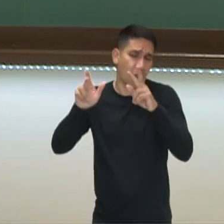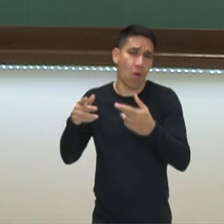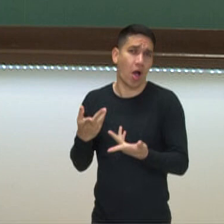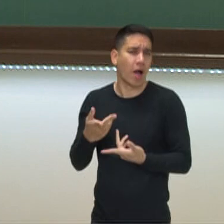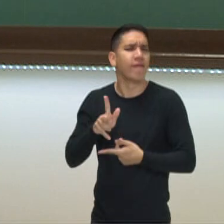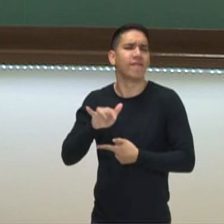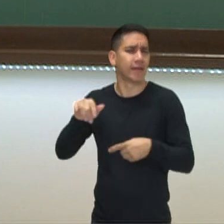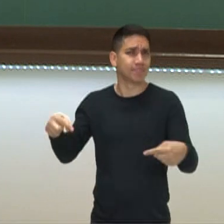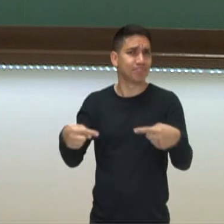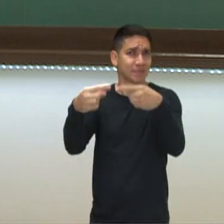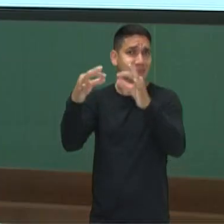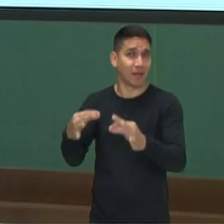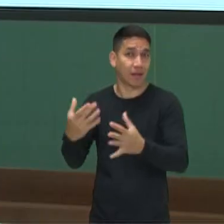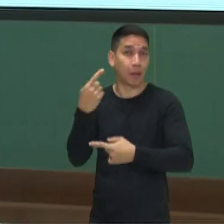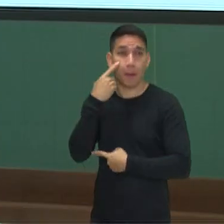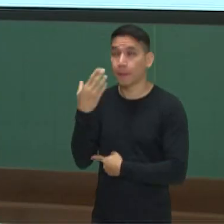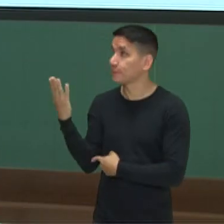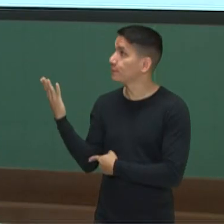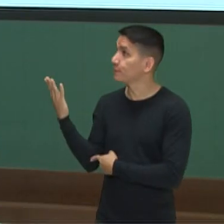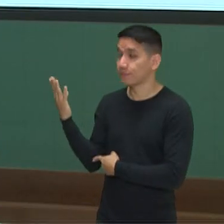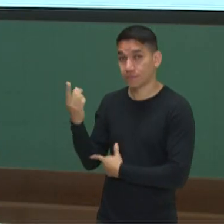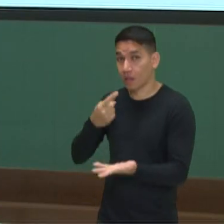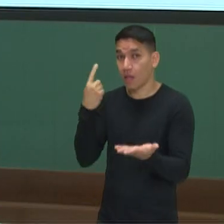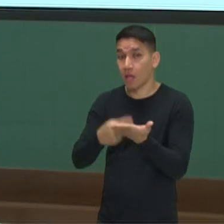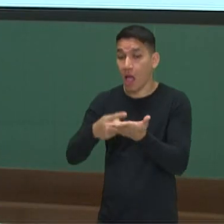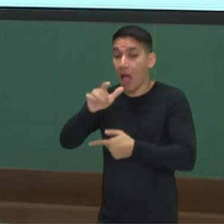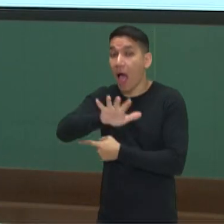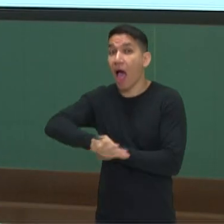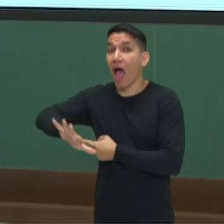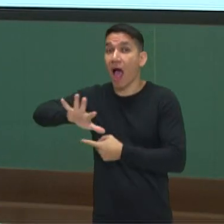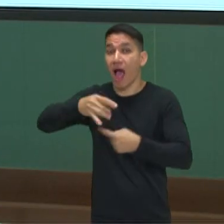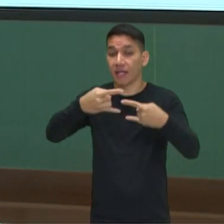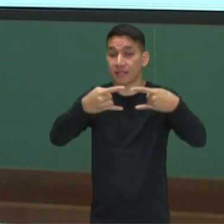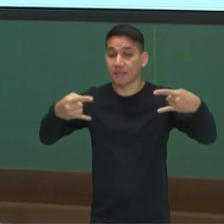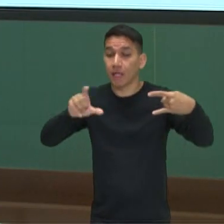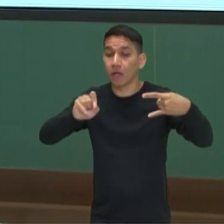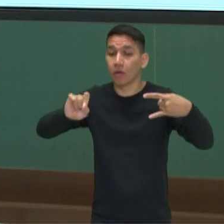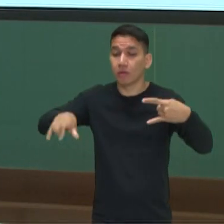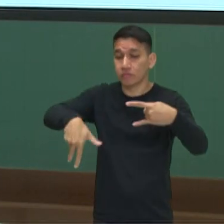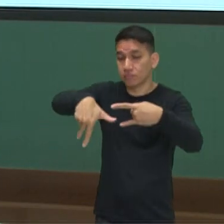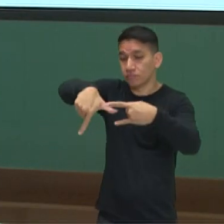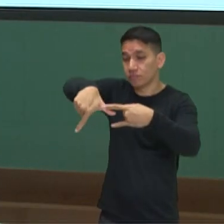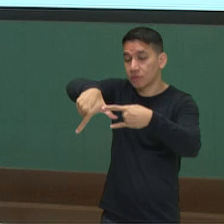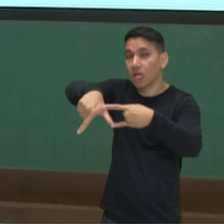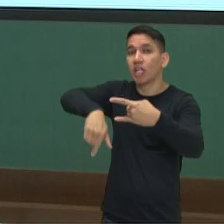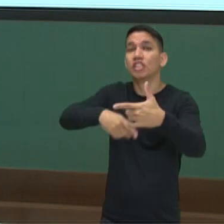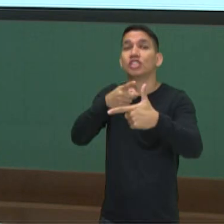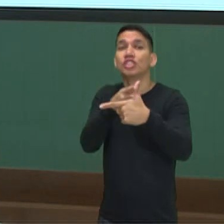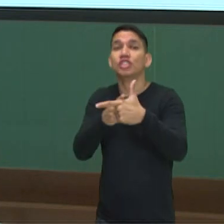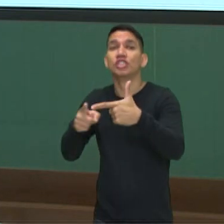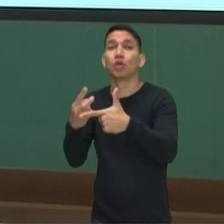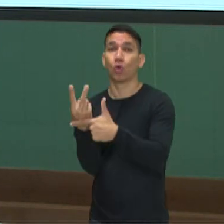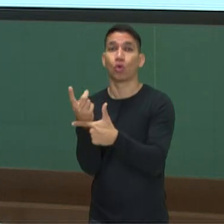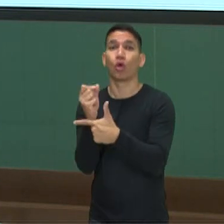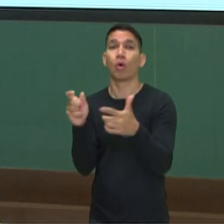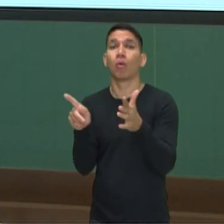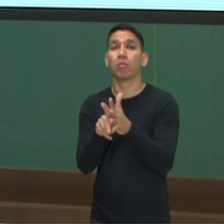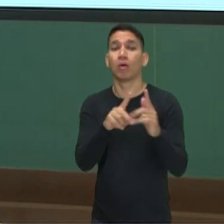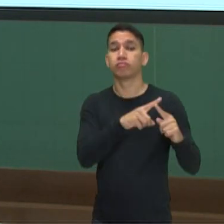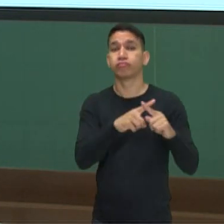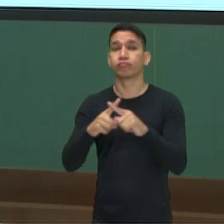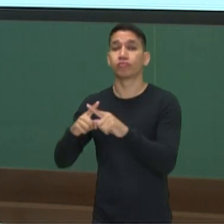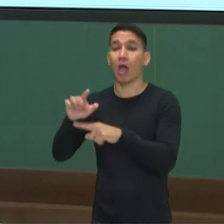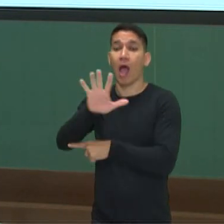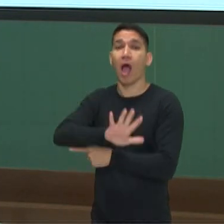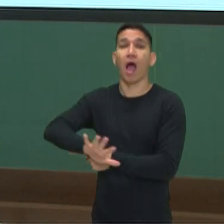só. Para determinar a área ocupada pelo jardim, dividimos por 2 o produto da área, o